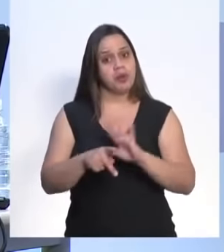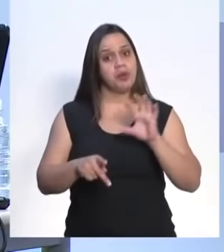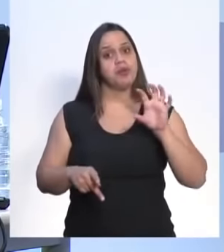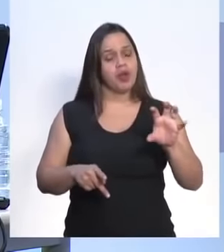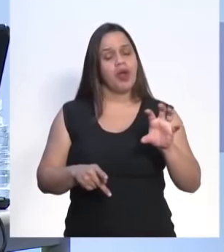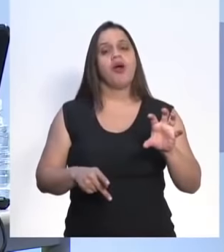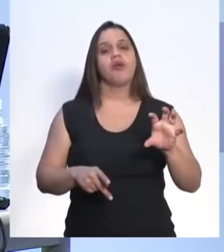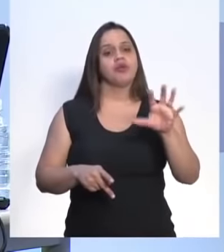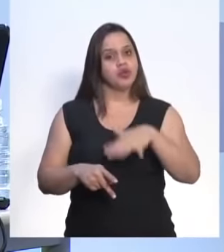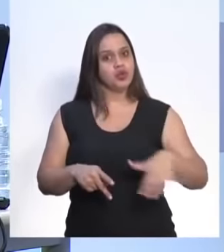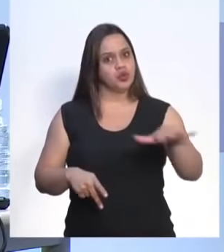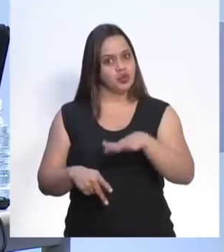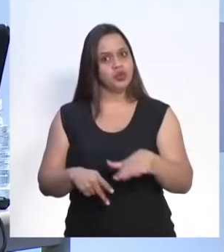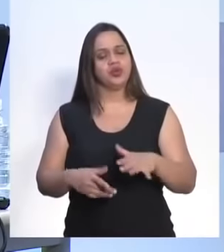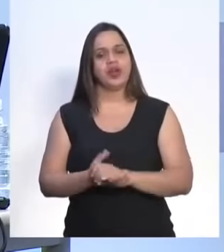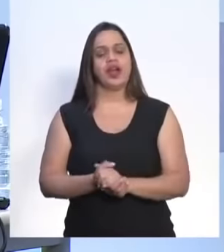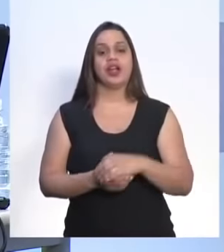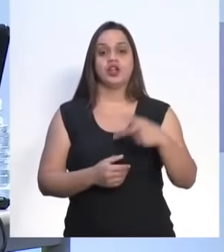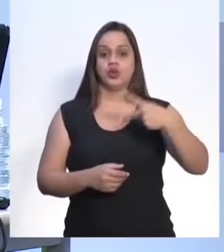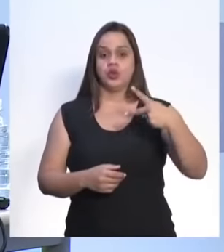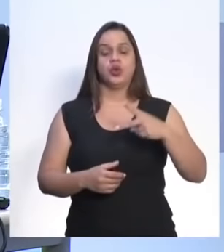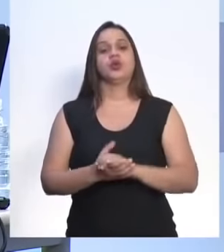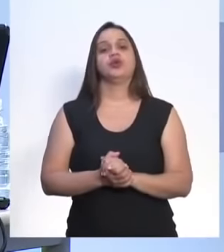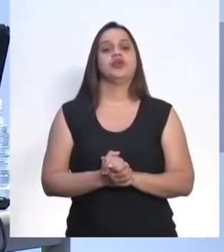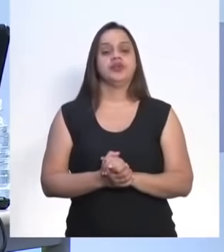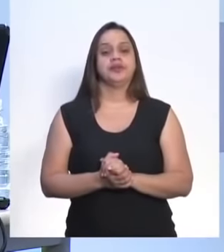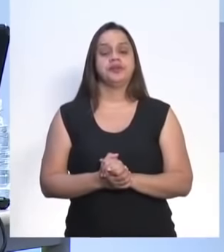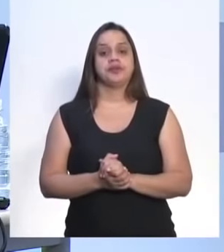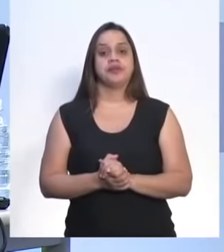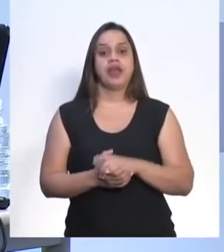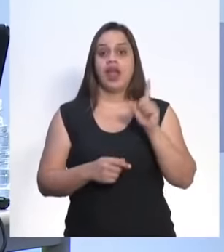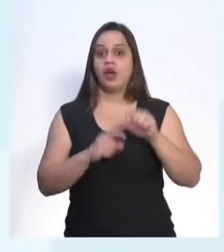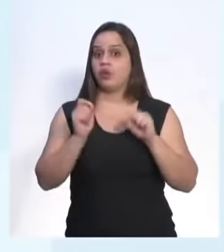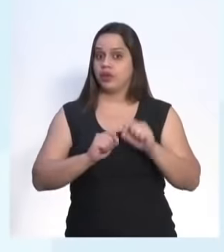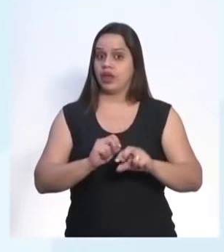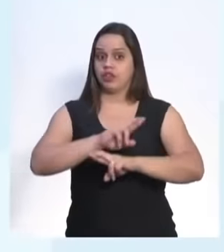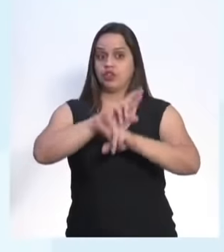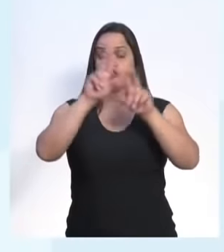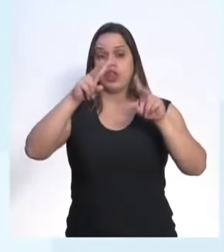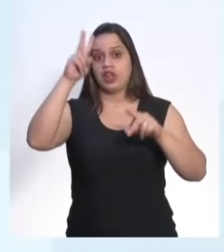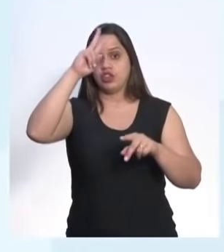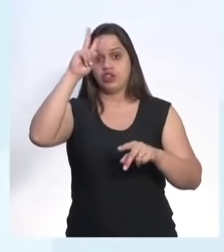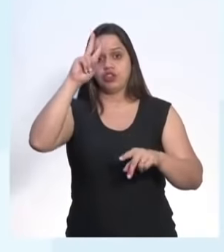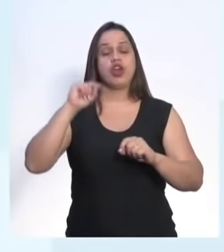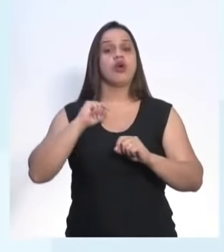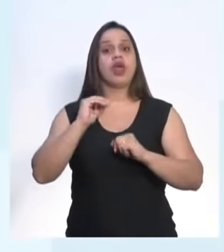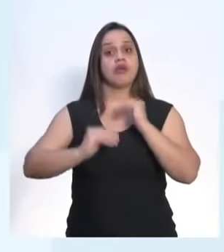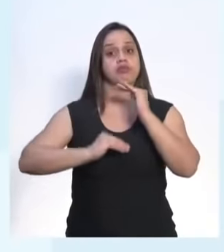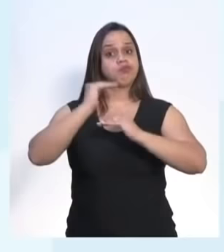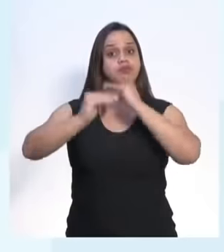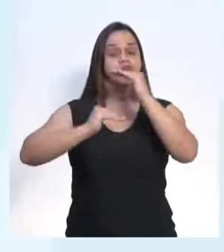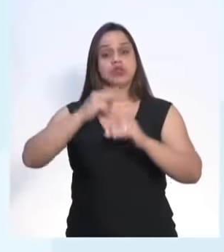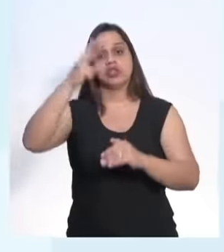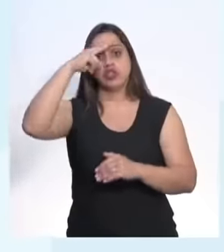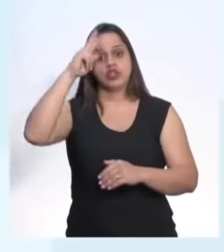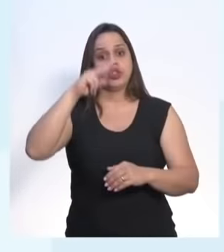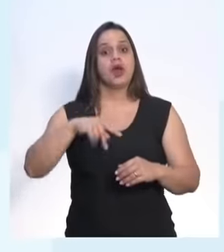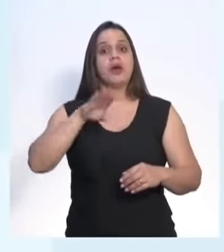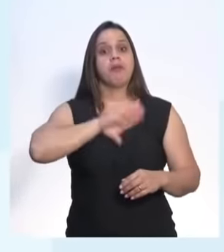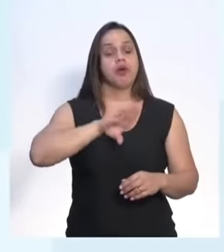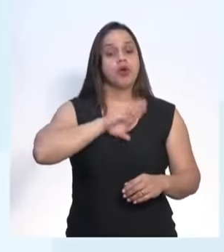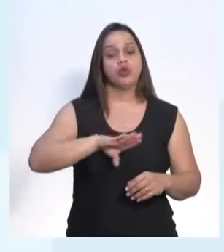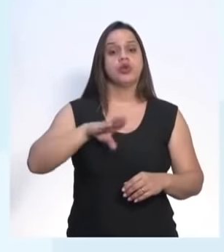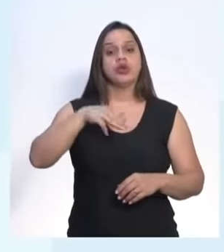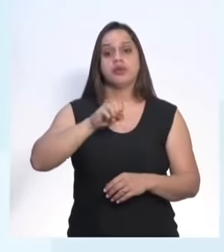região deles, tá bom? 2, variação histórica, desenvolvimento histórico da língua, português medieval e